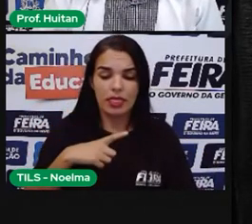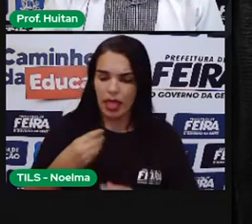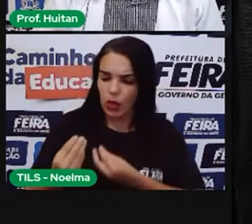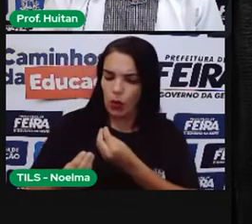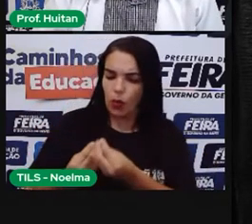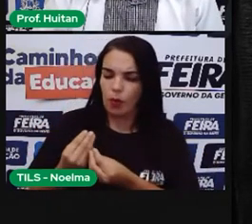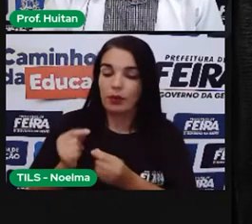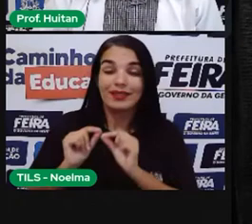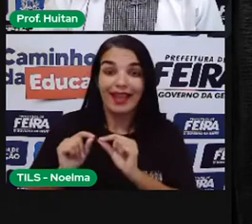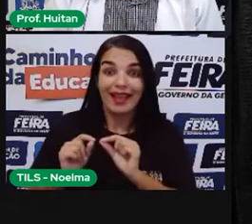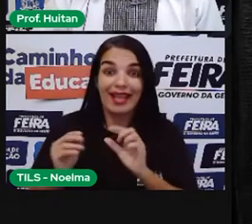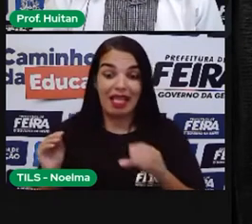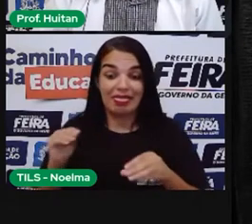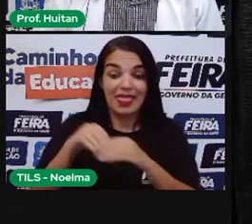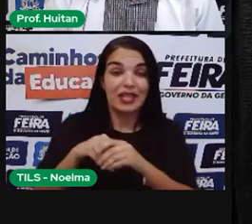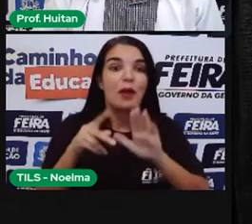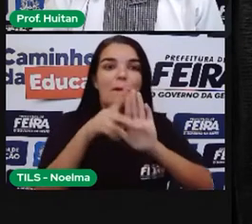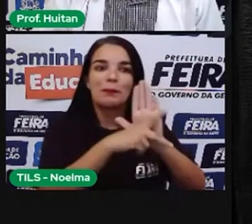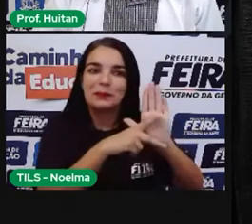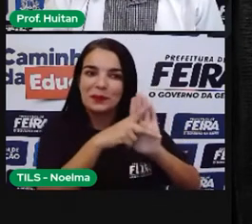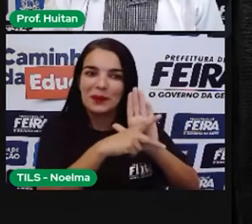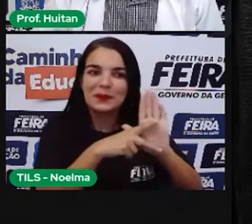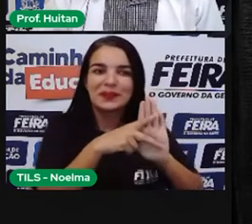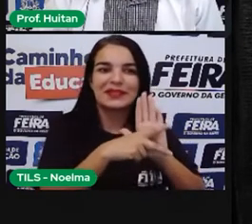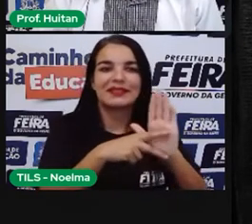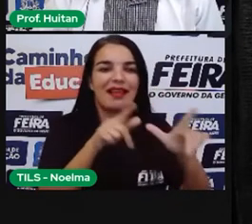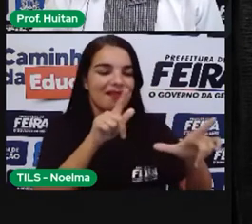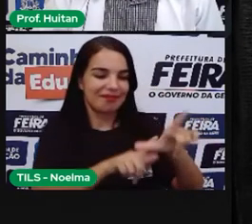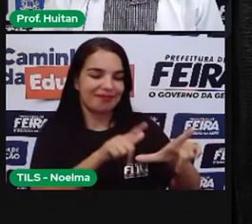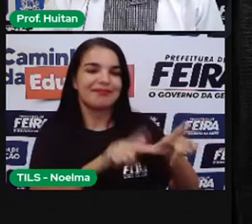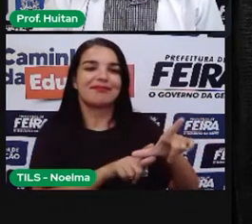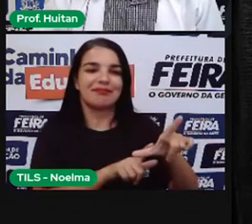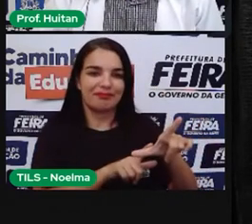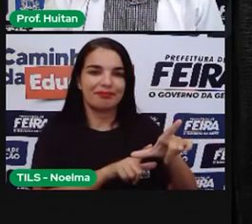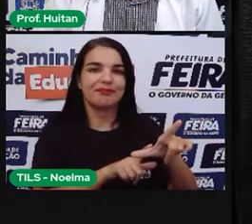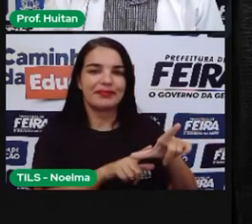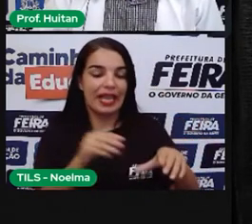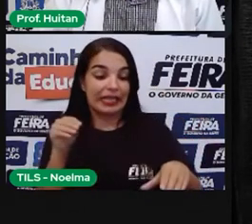da poesia na sua letra, ele se enquadra